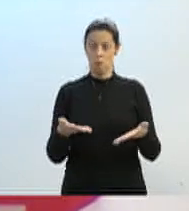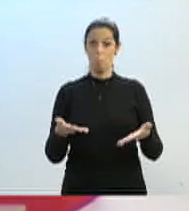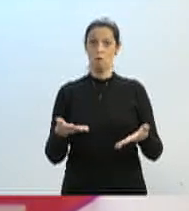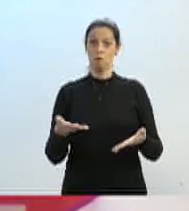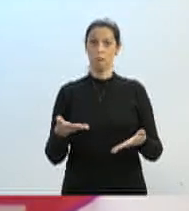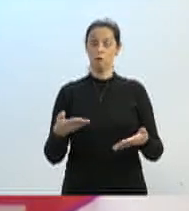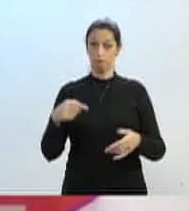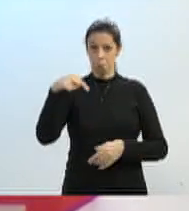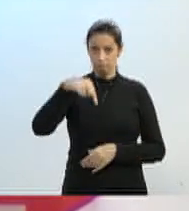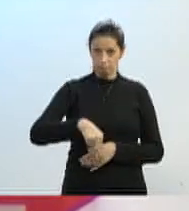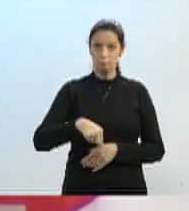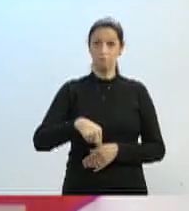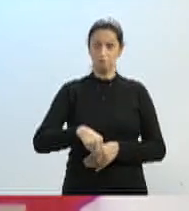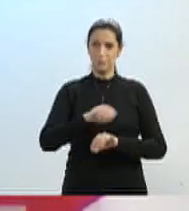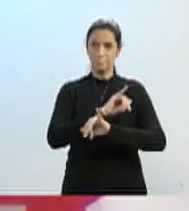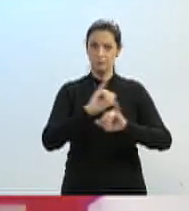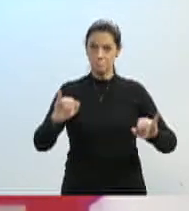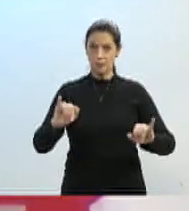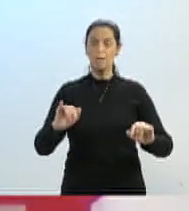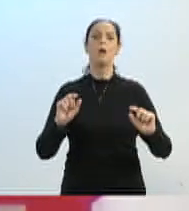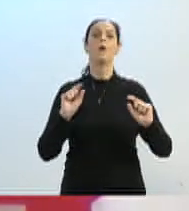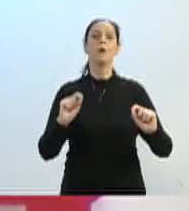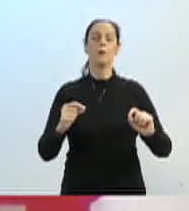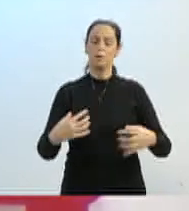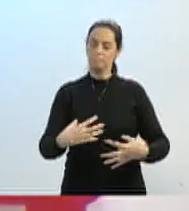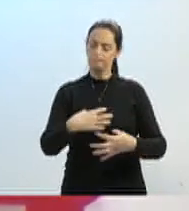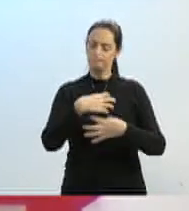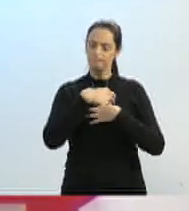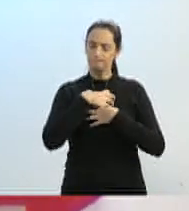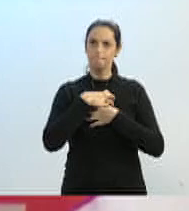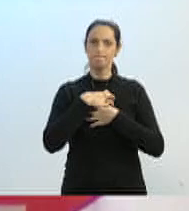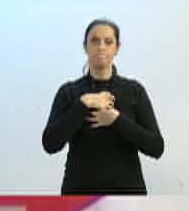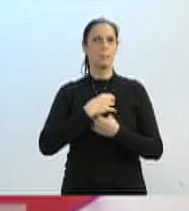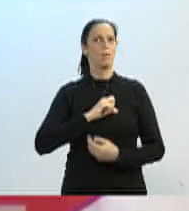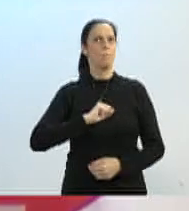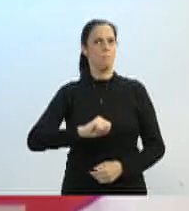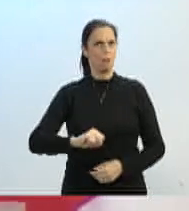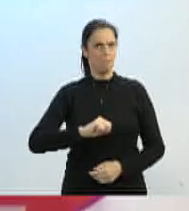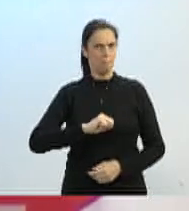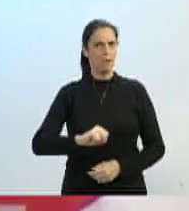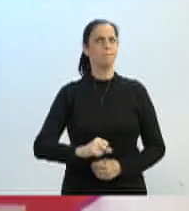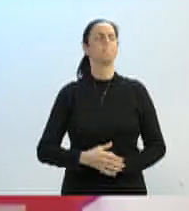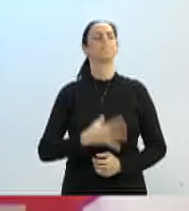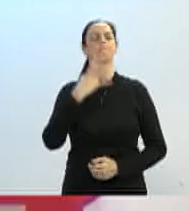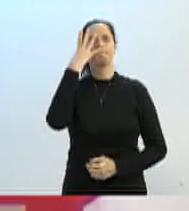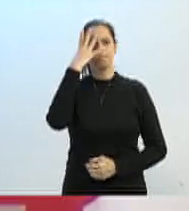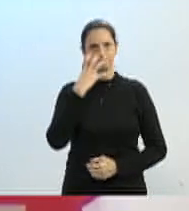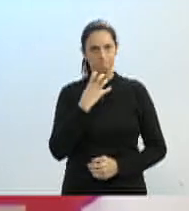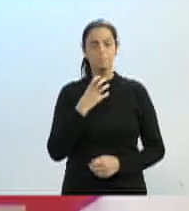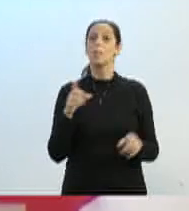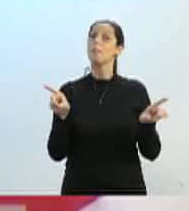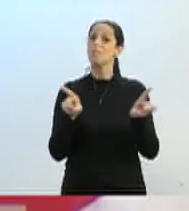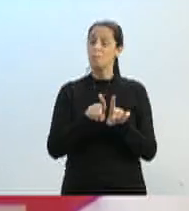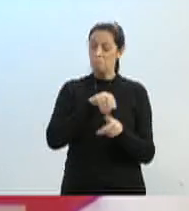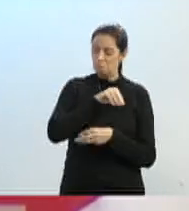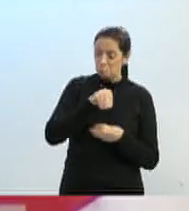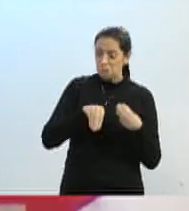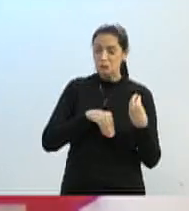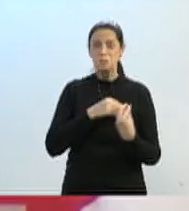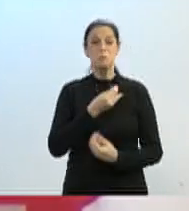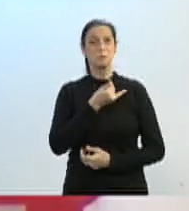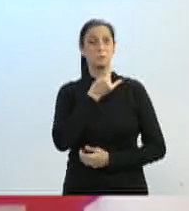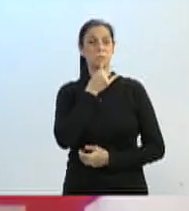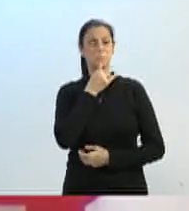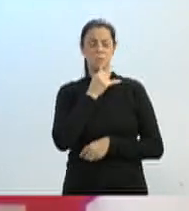tribuna é um sentimento, gente, de indignação, de tristeza, vereador Alemão, e